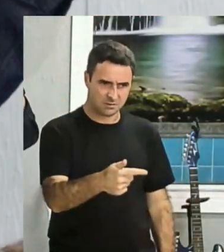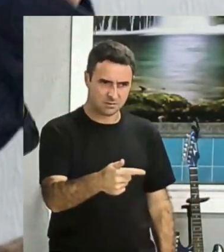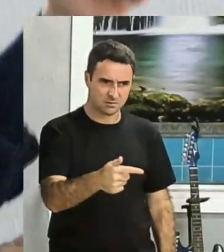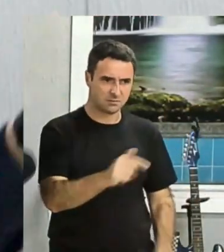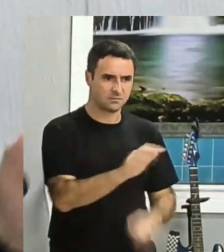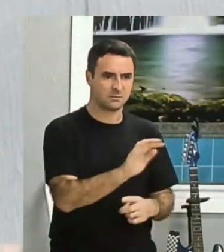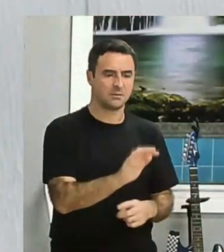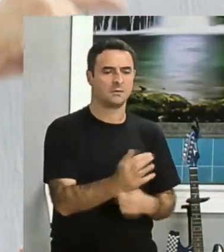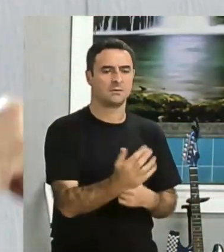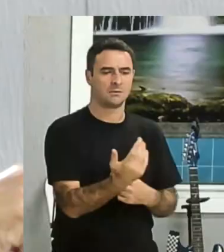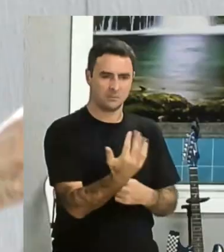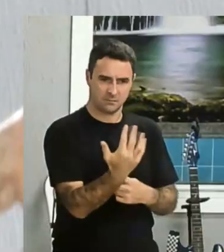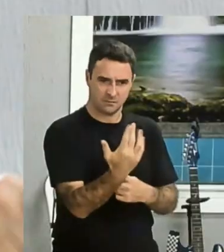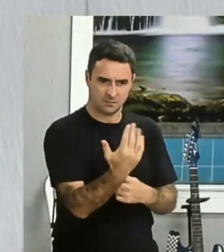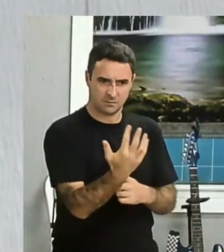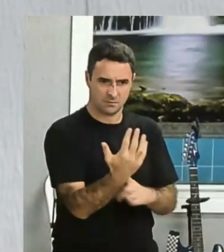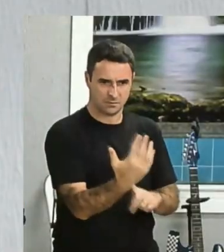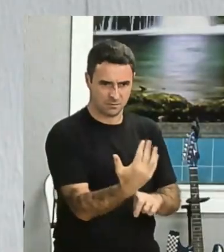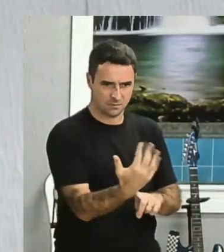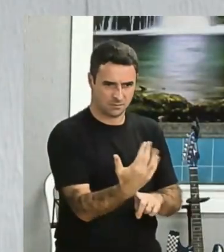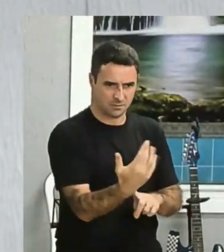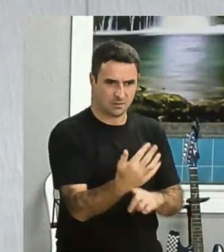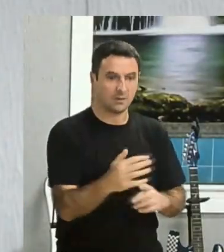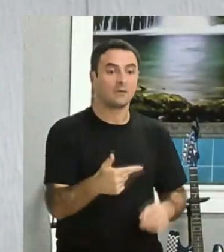braços. E